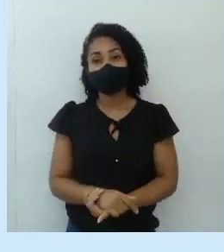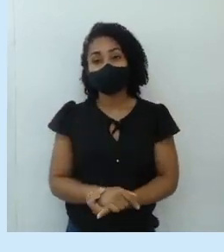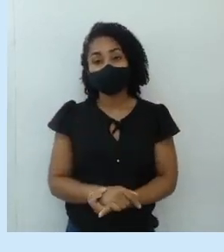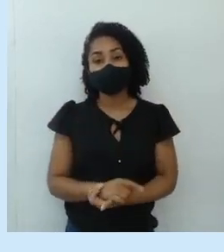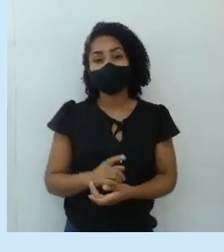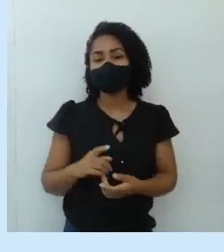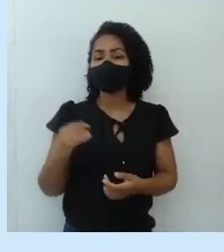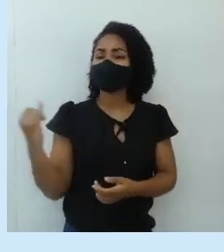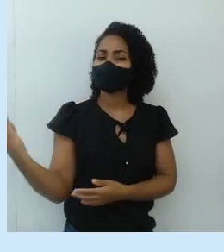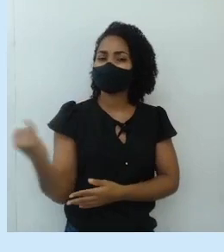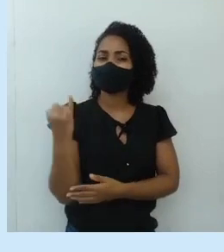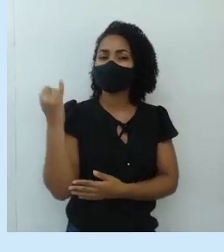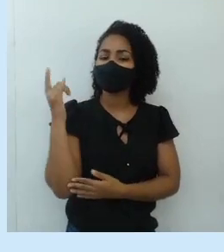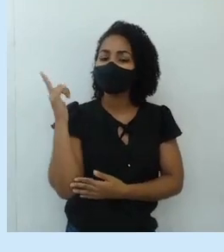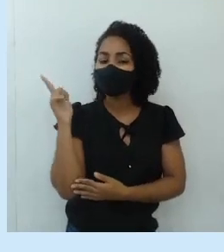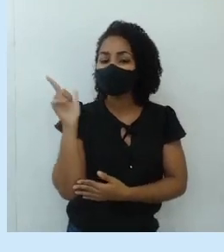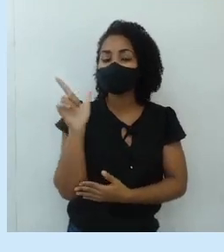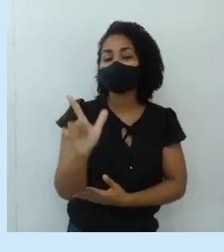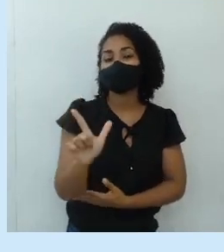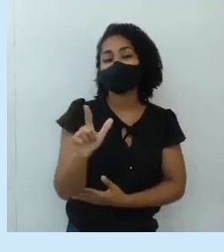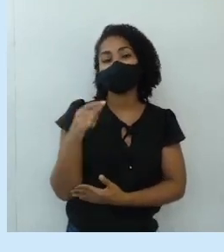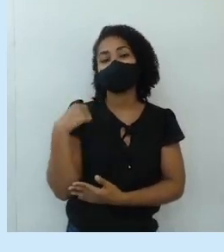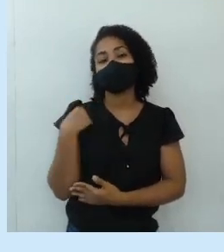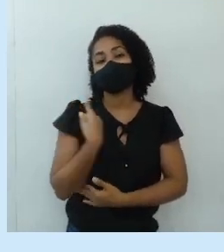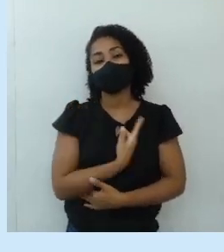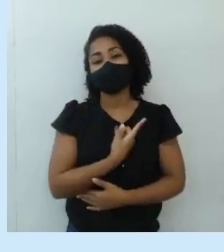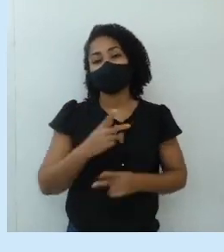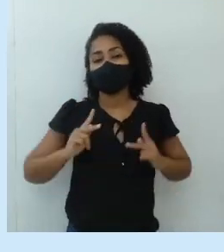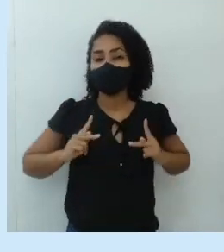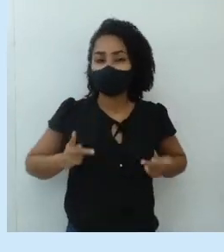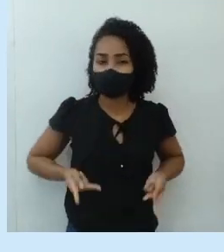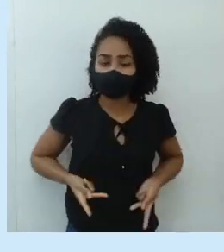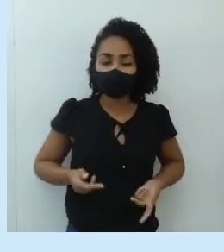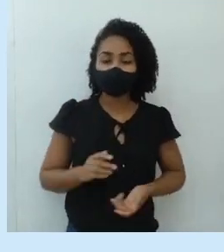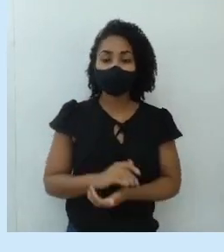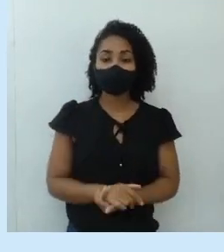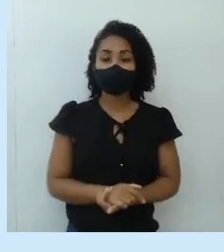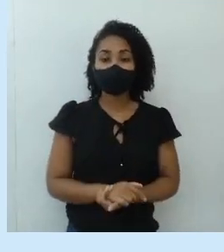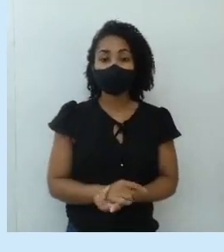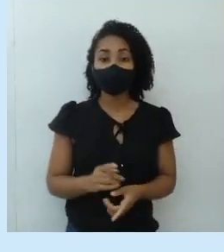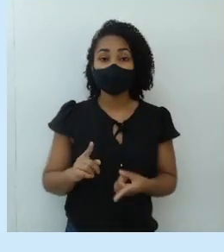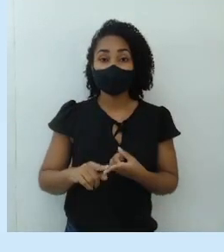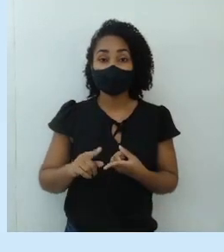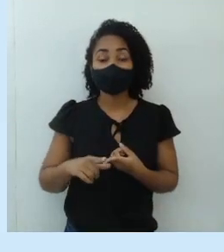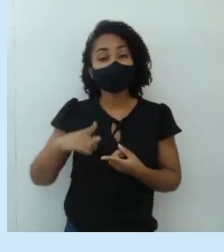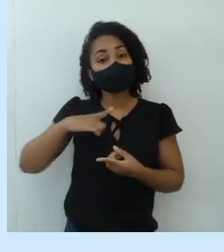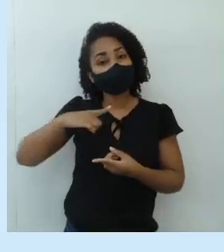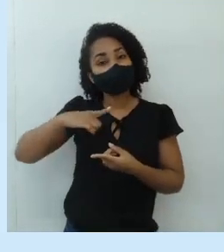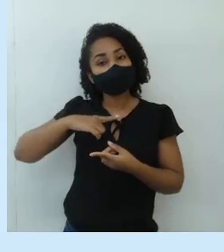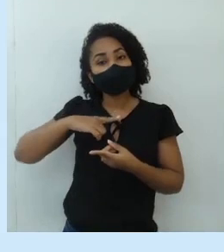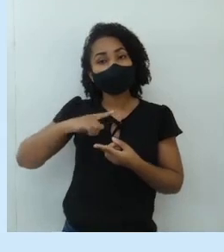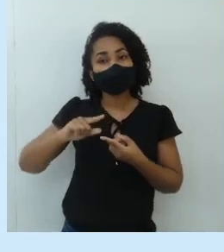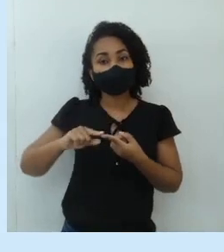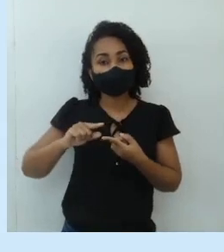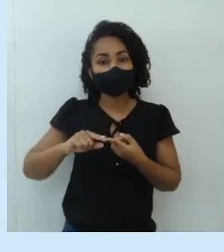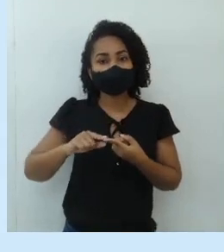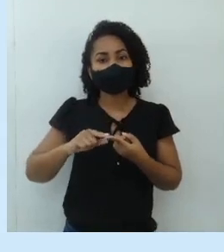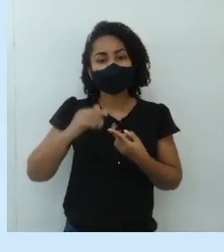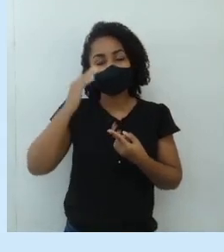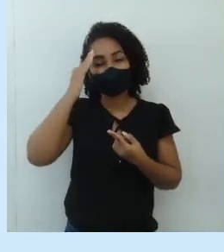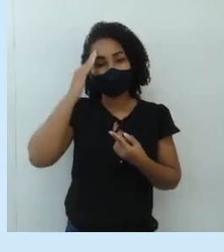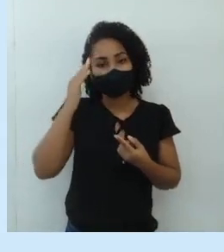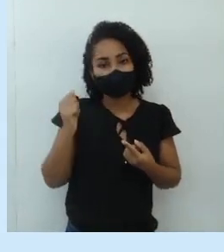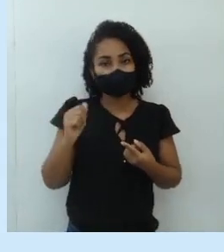importante conquista para a nossa humanidade. Atualmente, temos esse acesso dessas